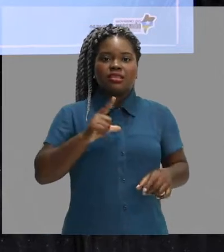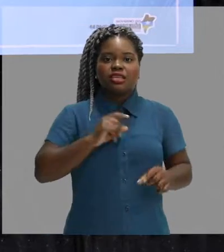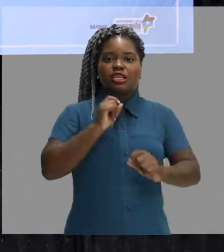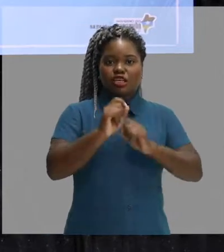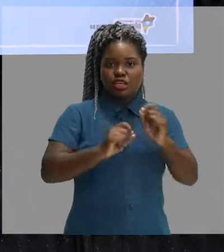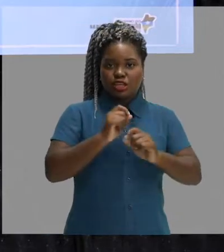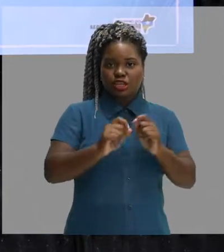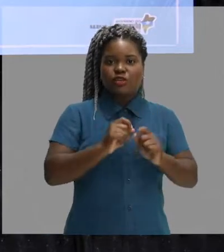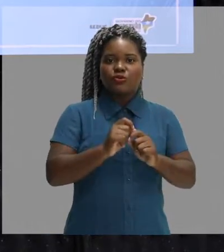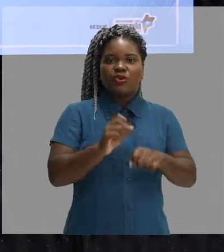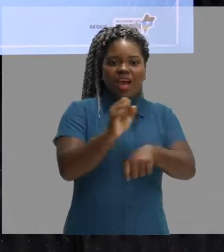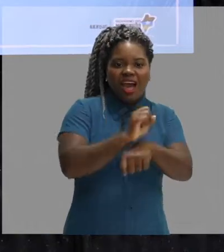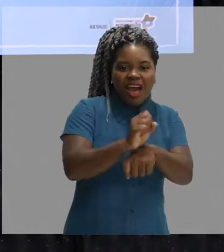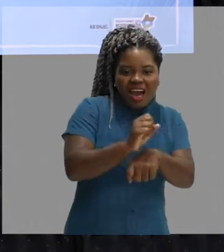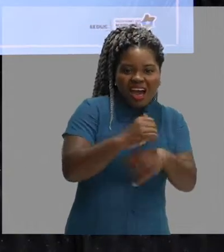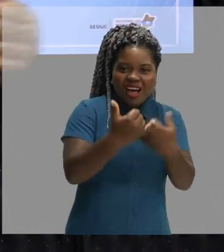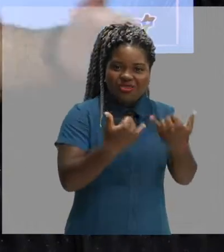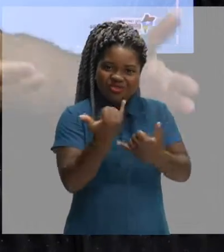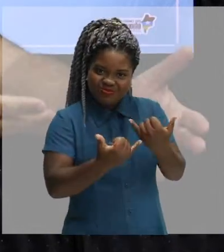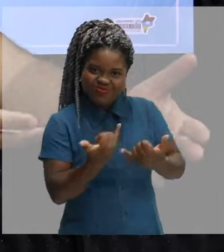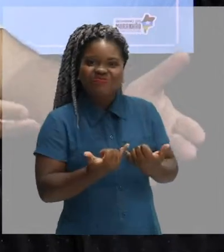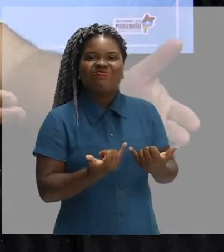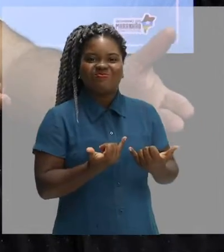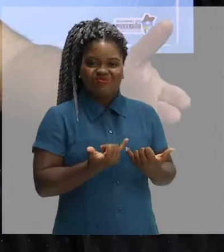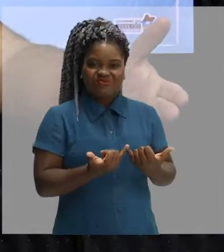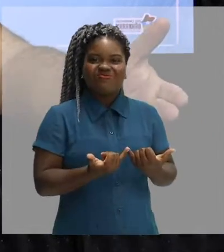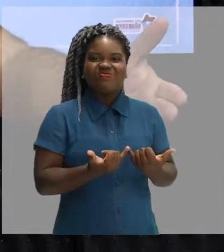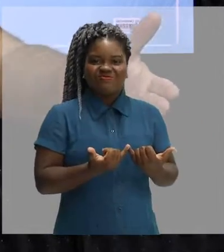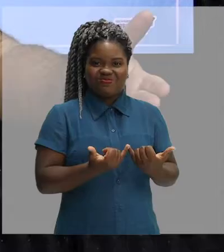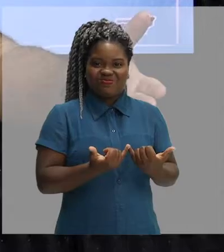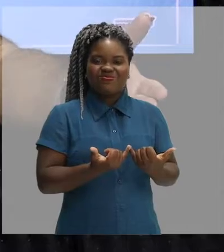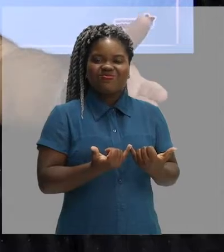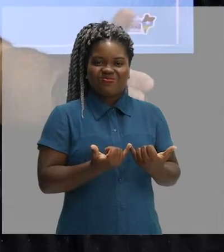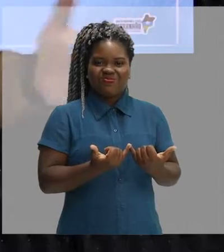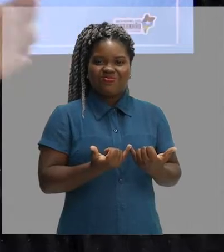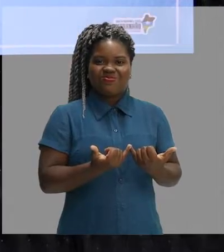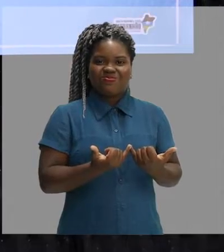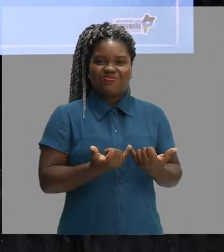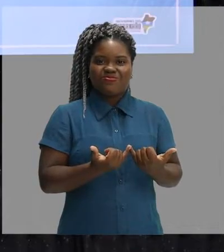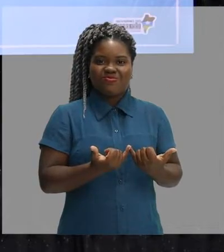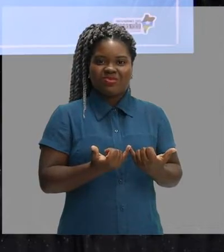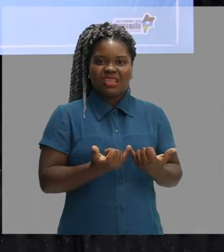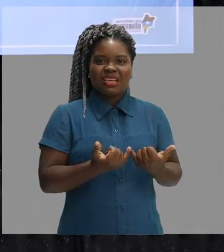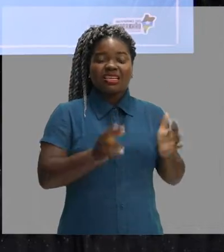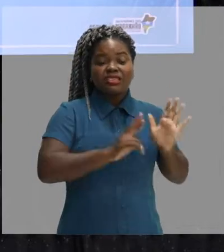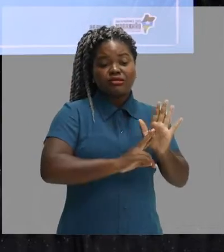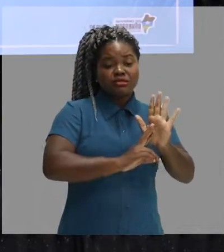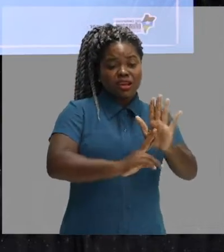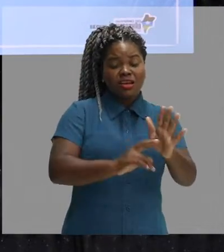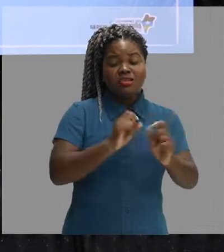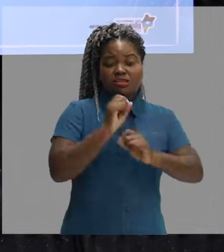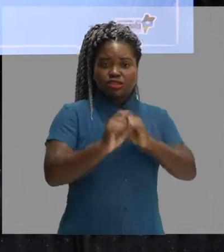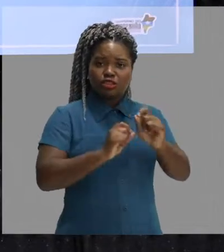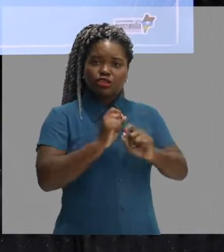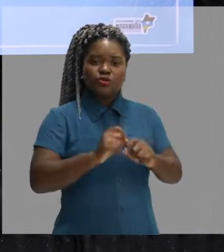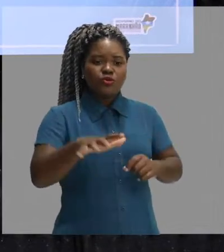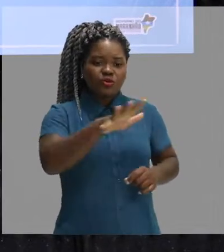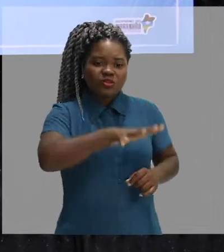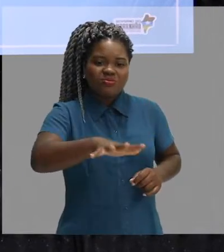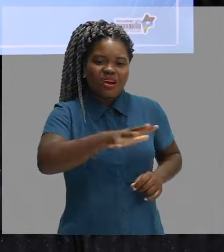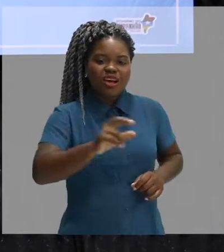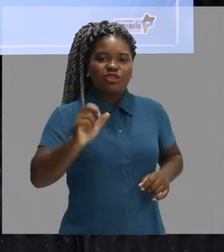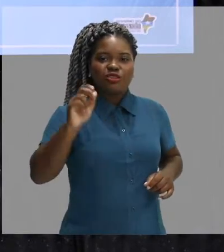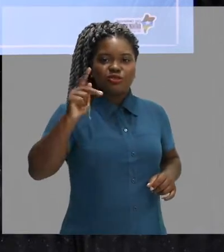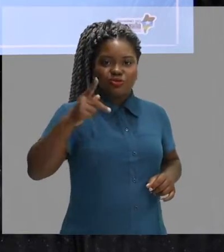o carro te possibilita? Ir de um lugar até outro lugar. Entendeu? Ou seja, sempre é a questão do espaço